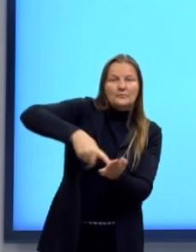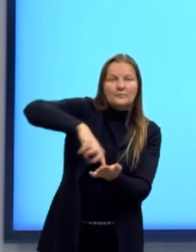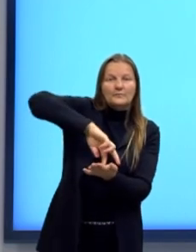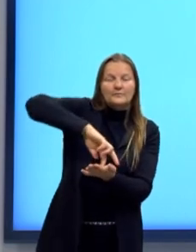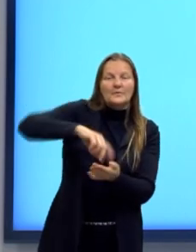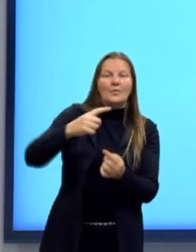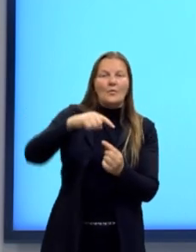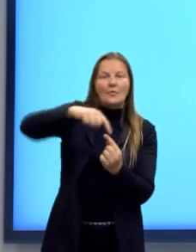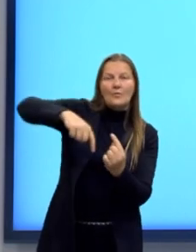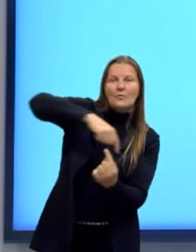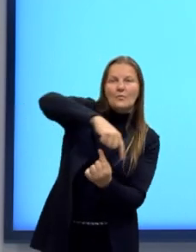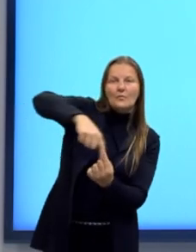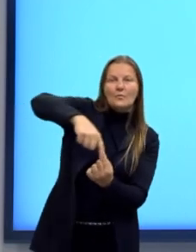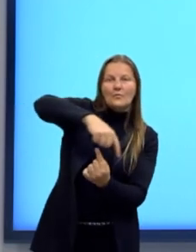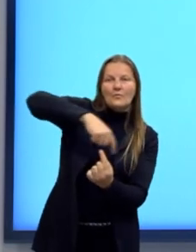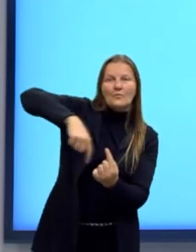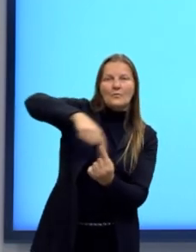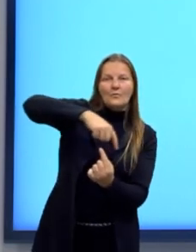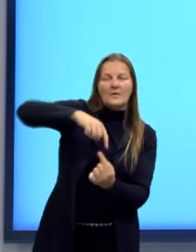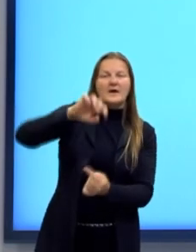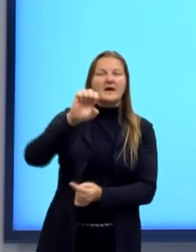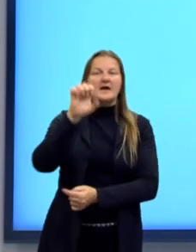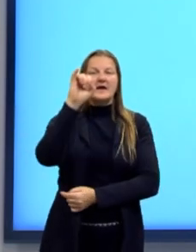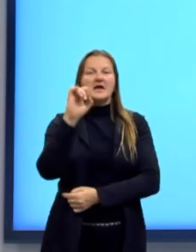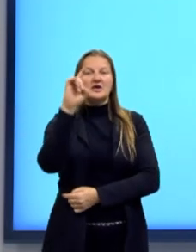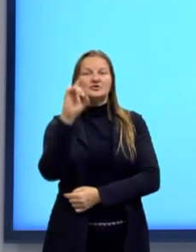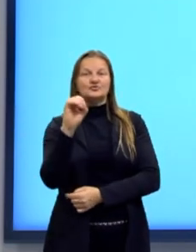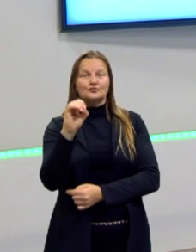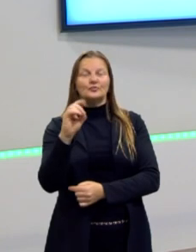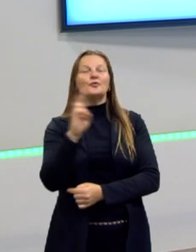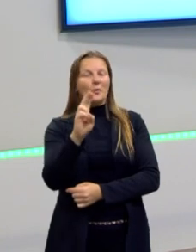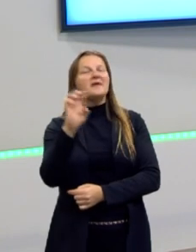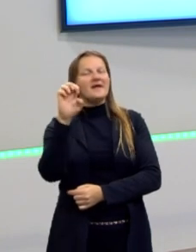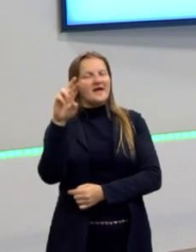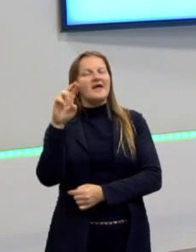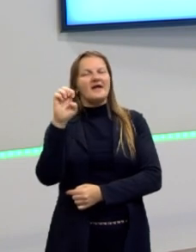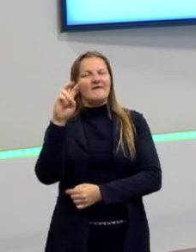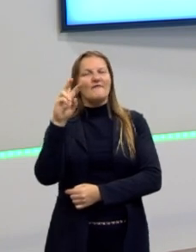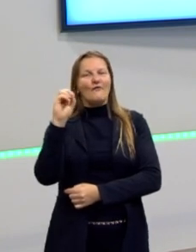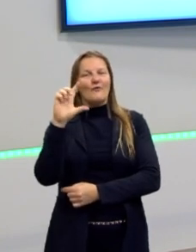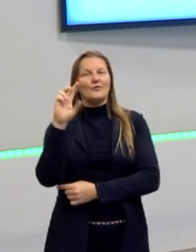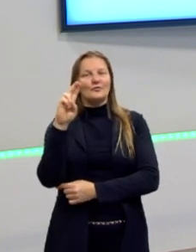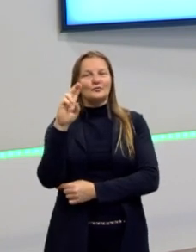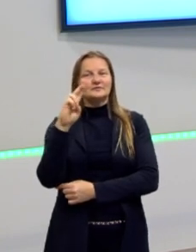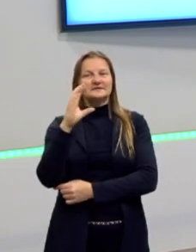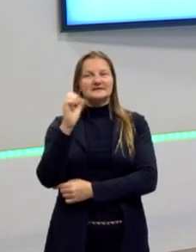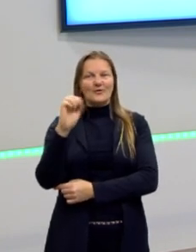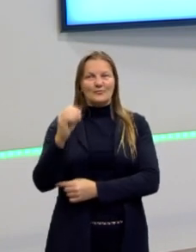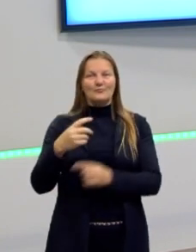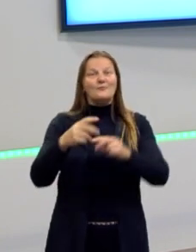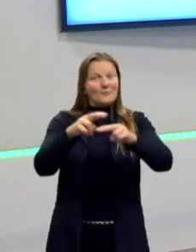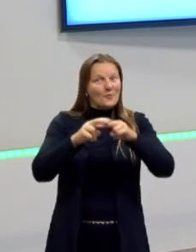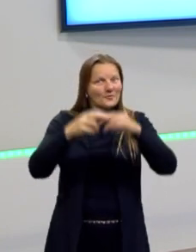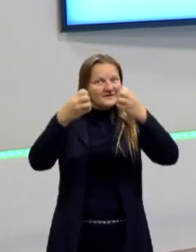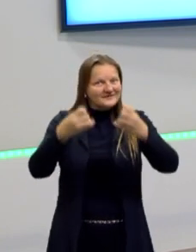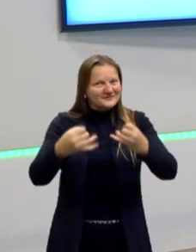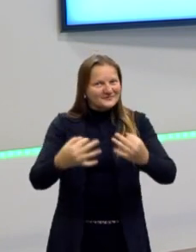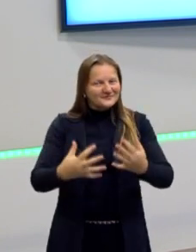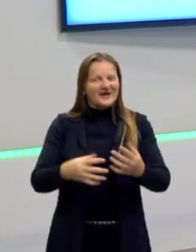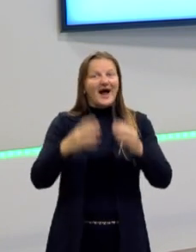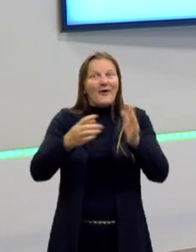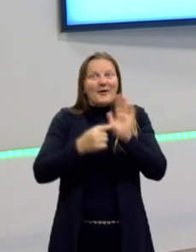e o eixo então é chamado de eixo de revolução eu vou mostrar para vocês alguns exemplos para a